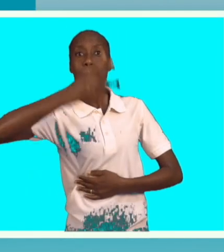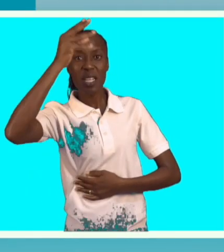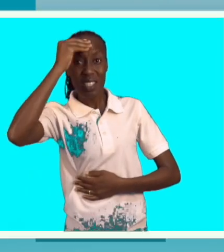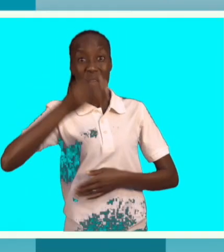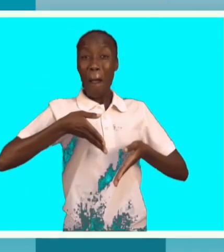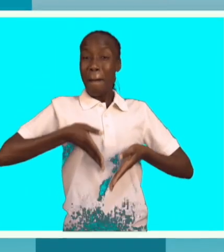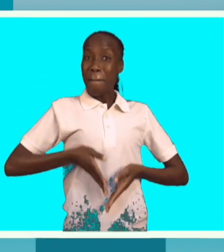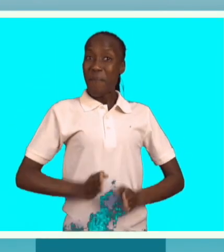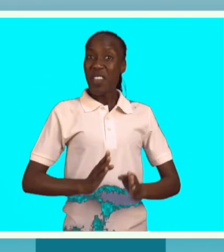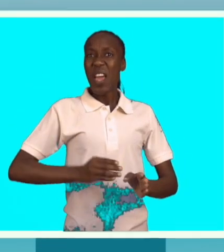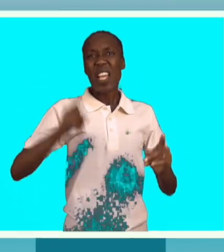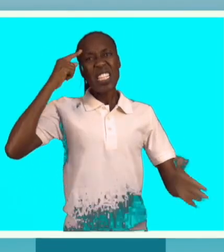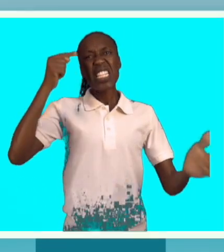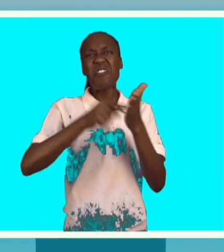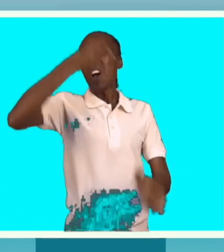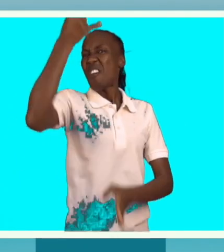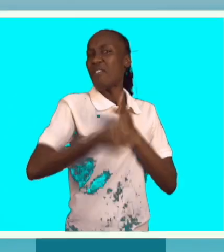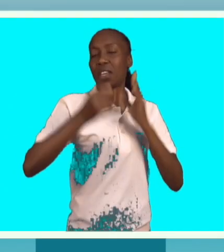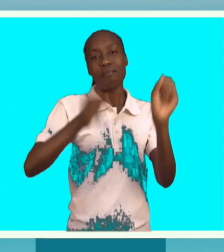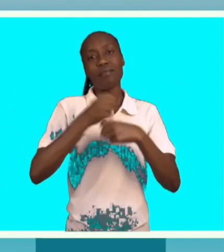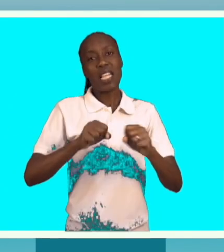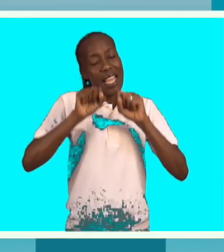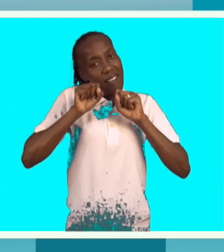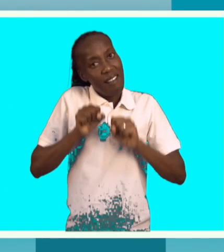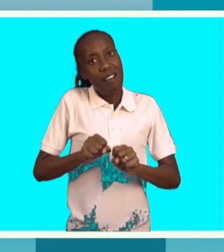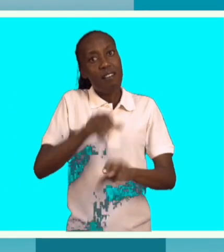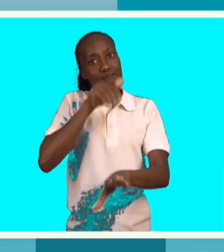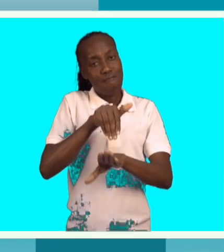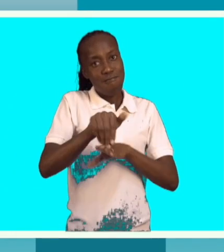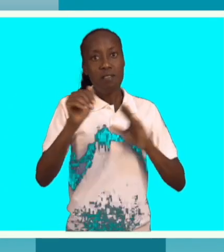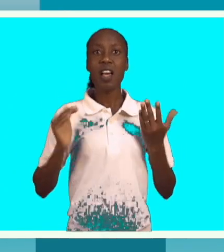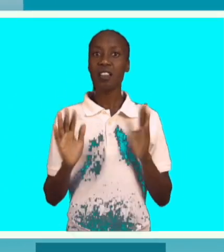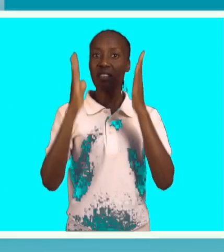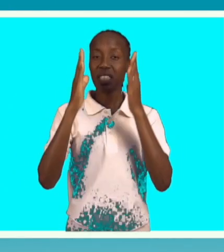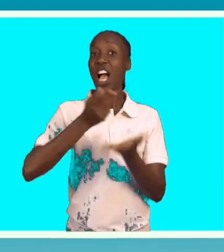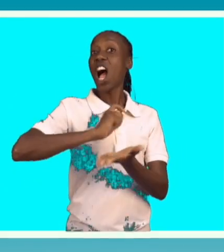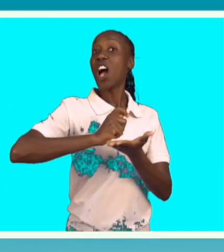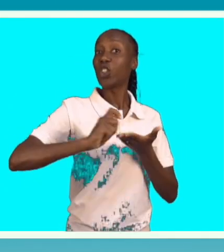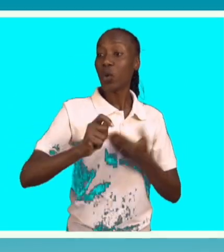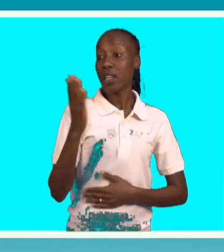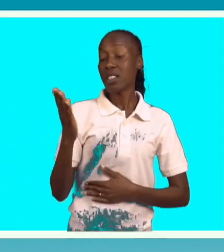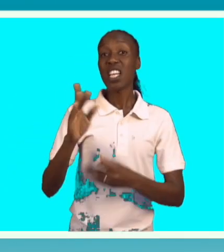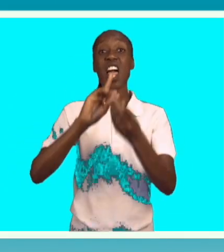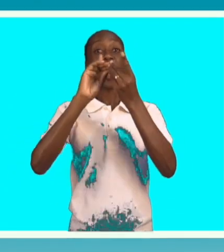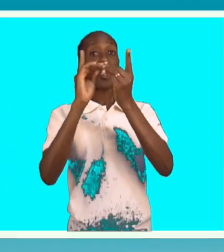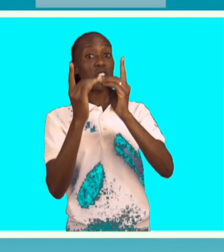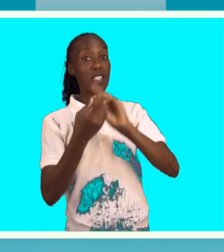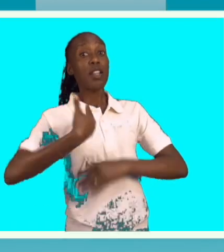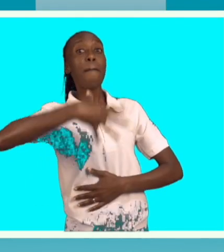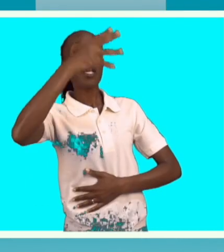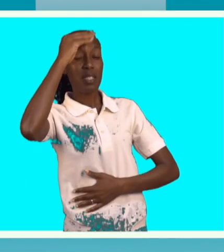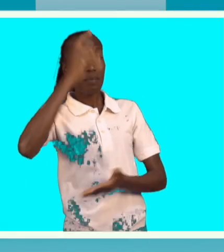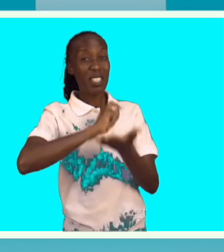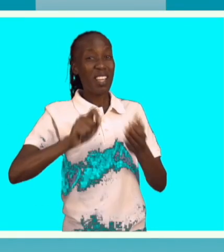que o ter filho não é o fim do mundo. A garantia da sua sobrevivência é a escola. E se este adolescente perceber que a